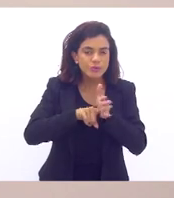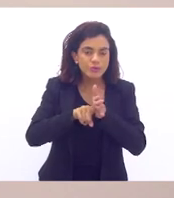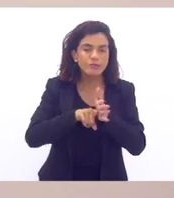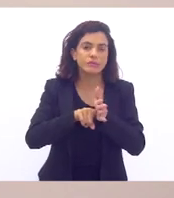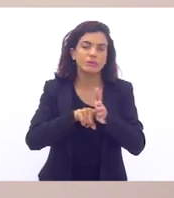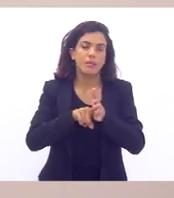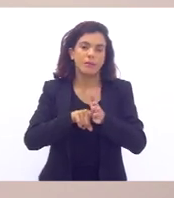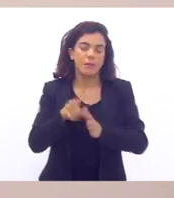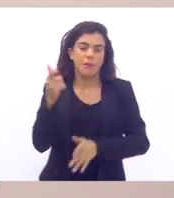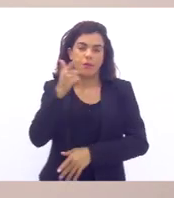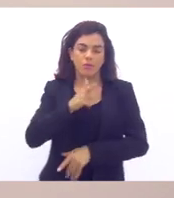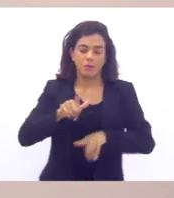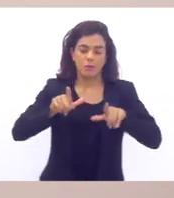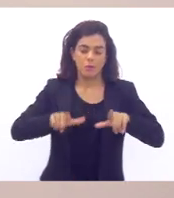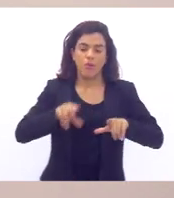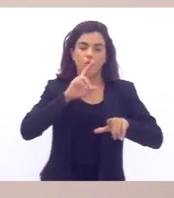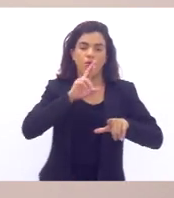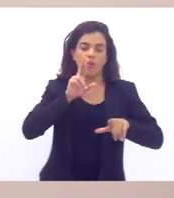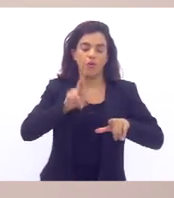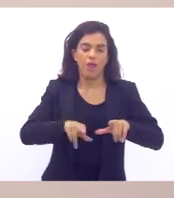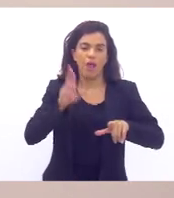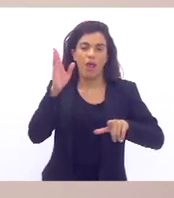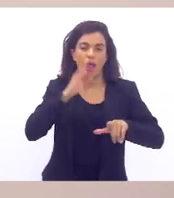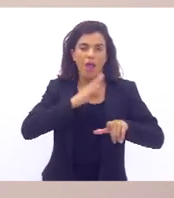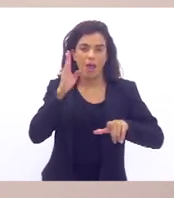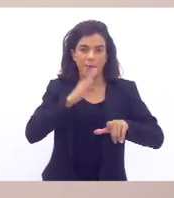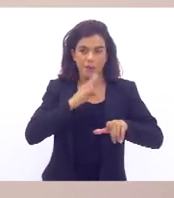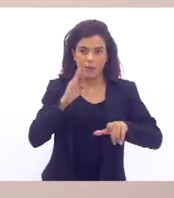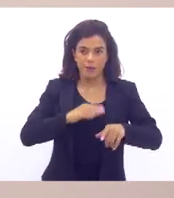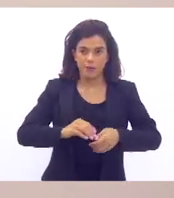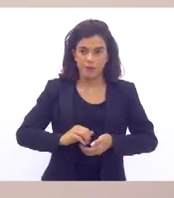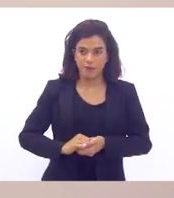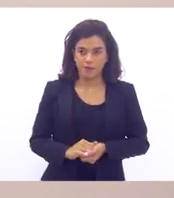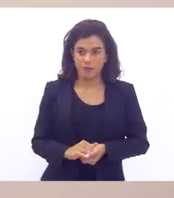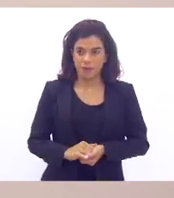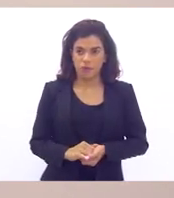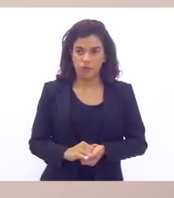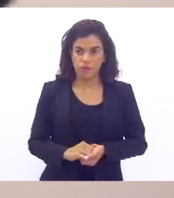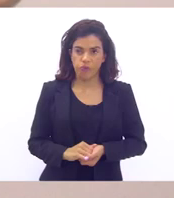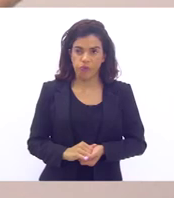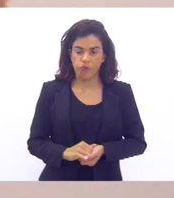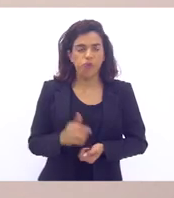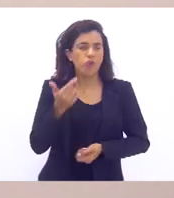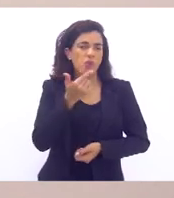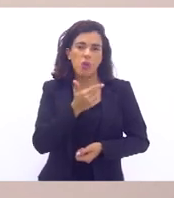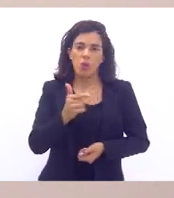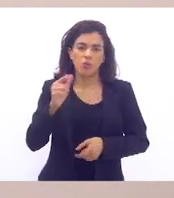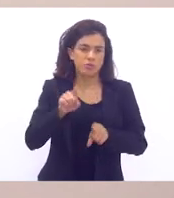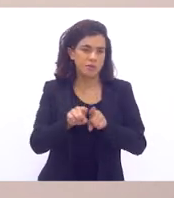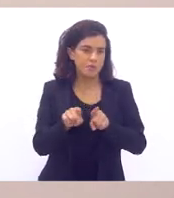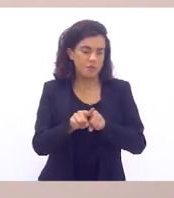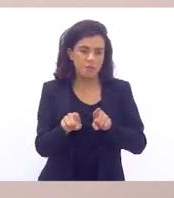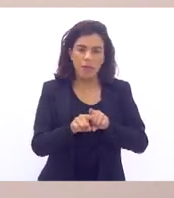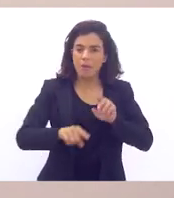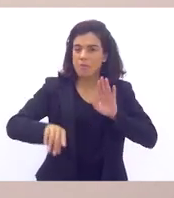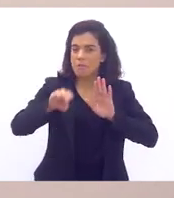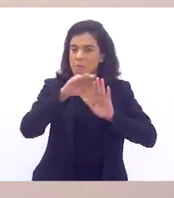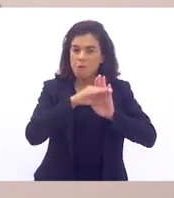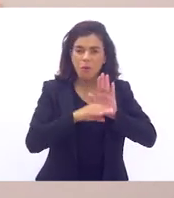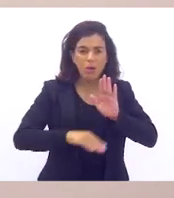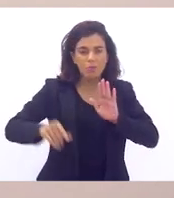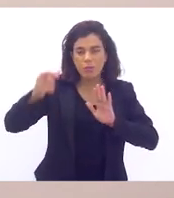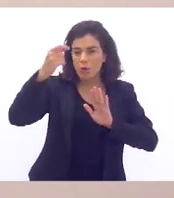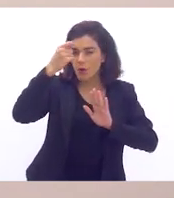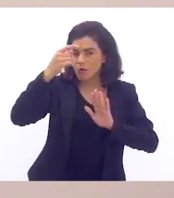para que o diagnóstico seja mais rápido não é e outros enfim programas de conscientização